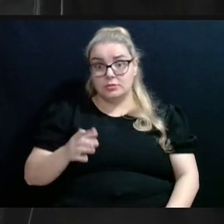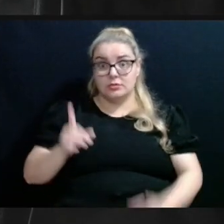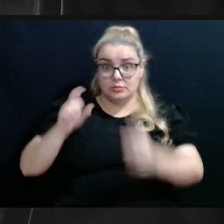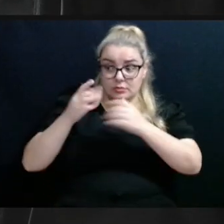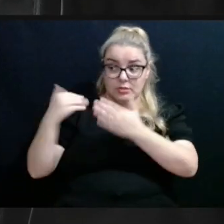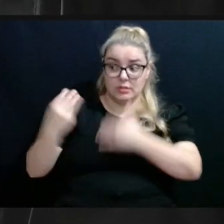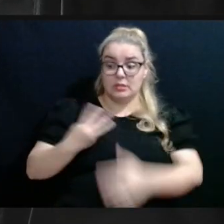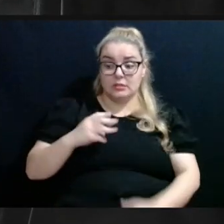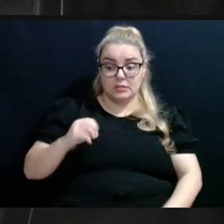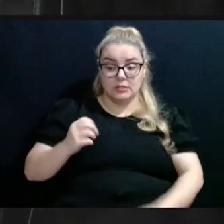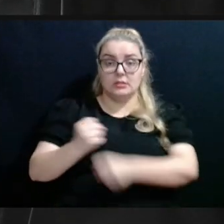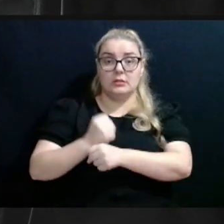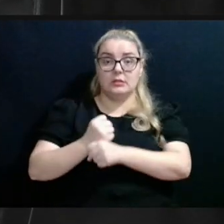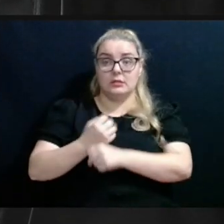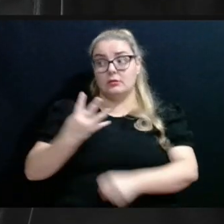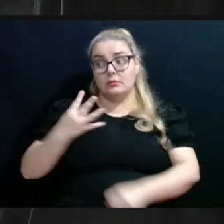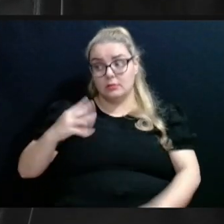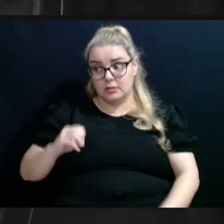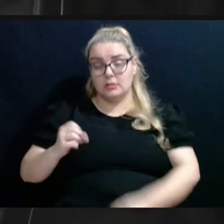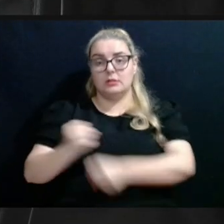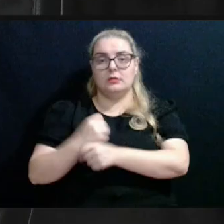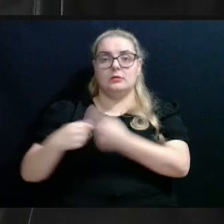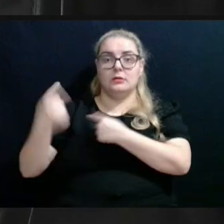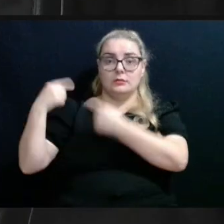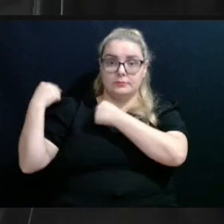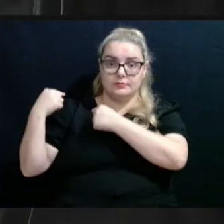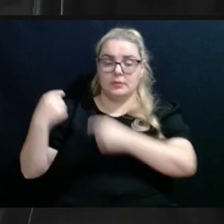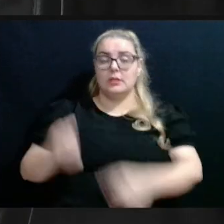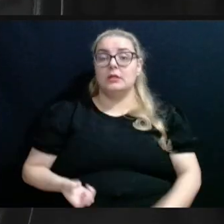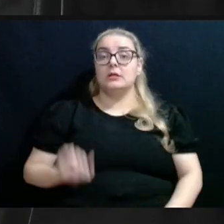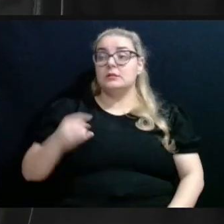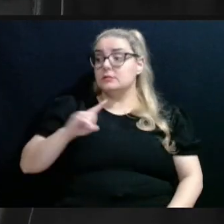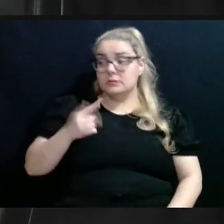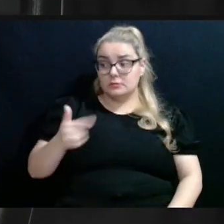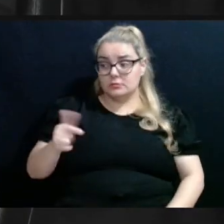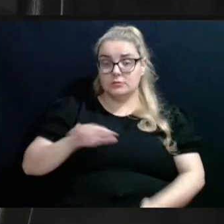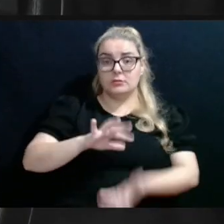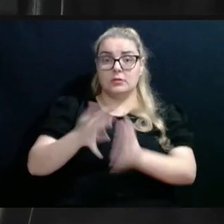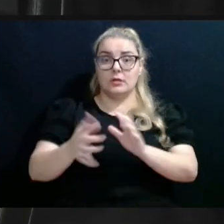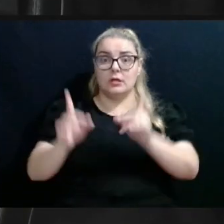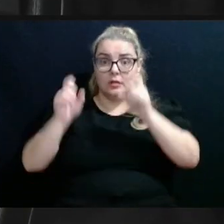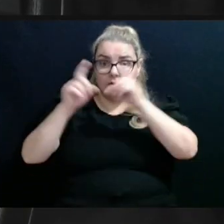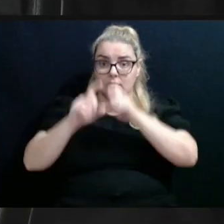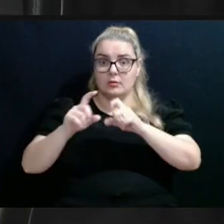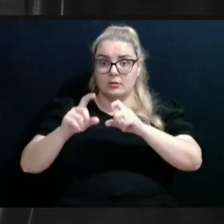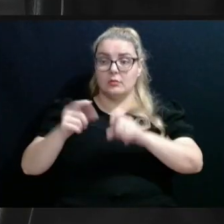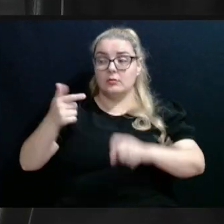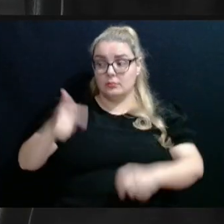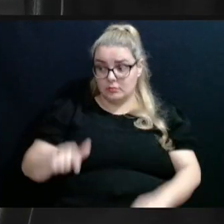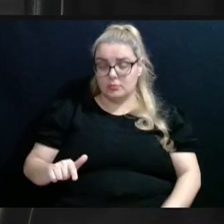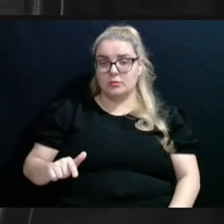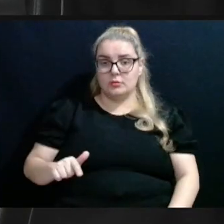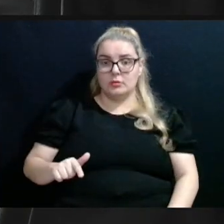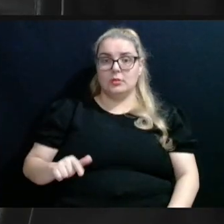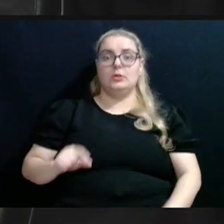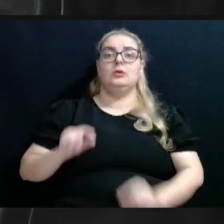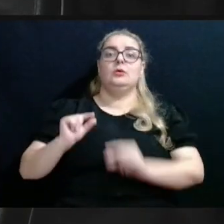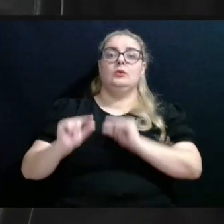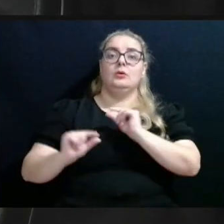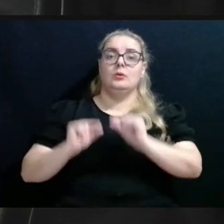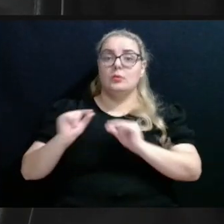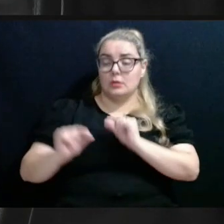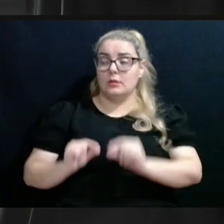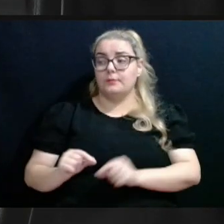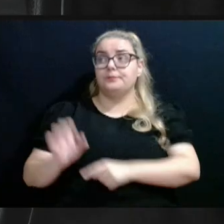atrás. E se não fosse a reforma, a complexidade iria continuar, porque cada estado tem sua própria regra